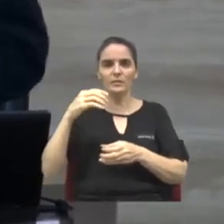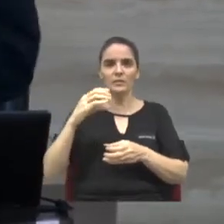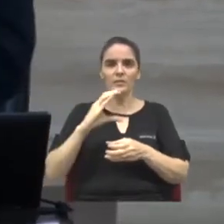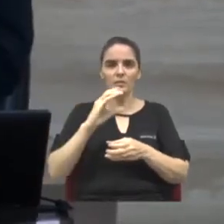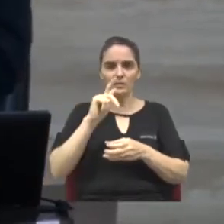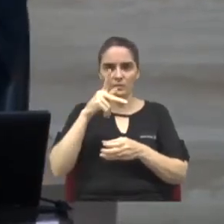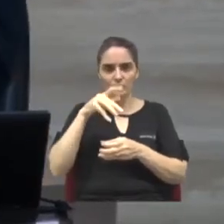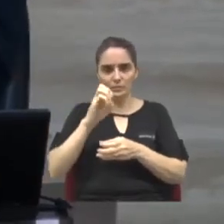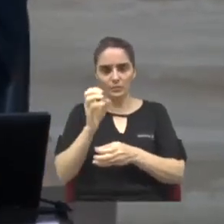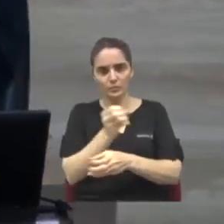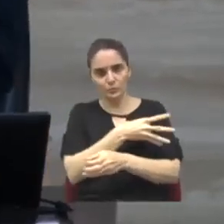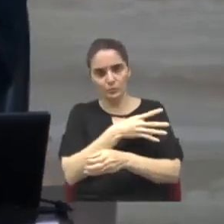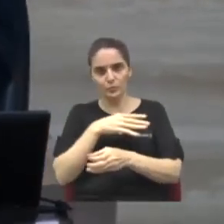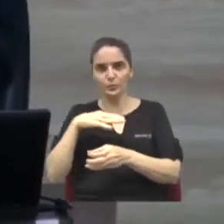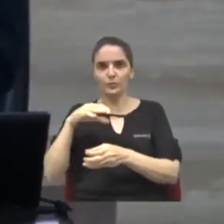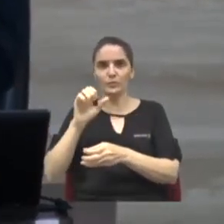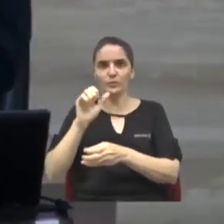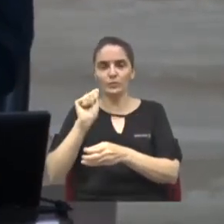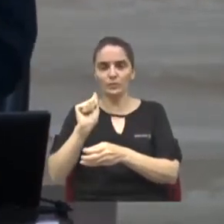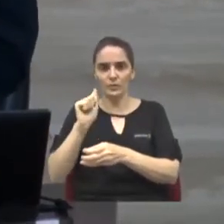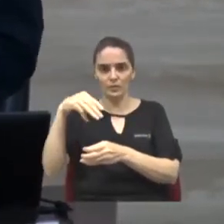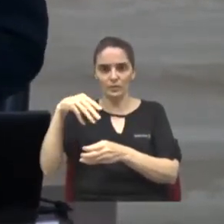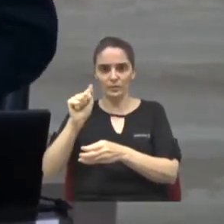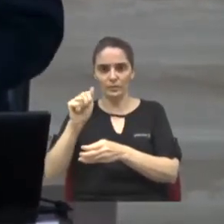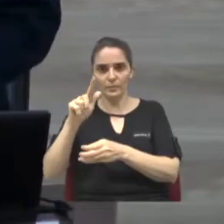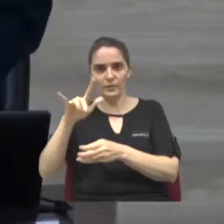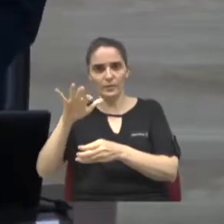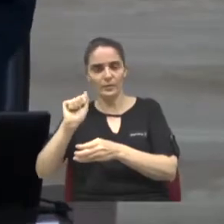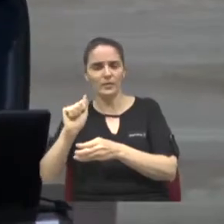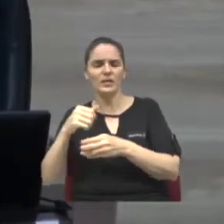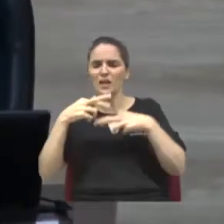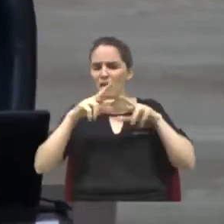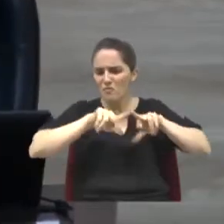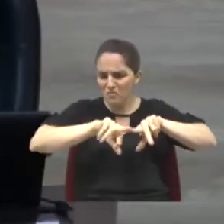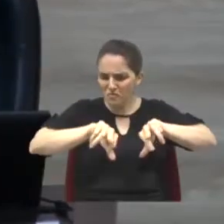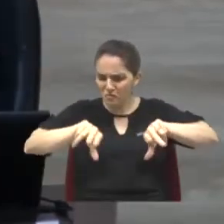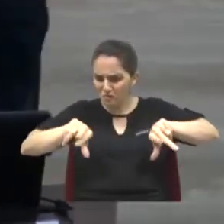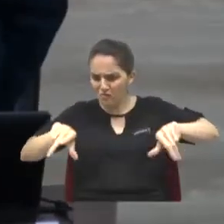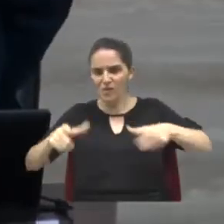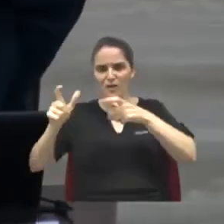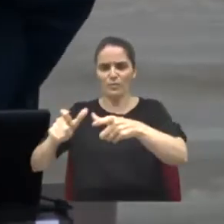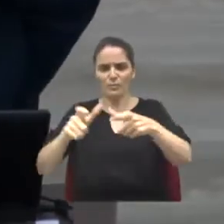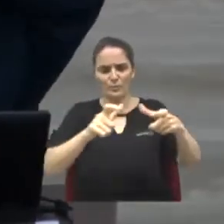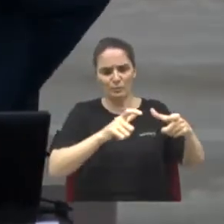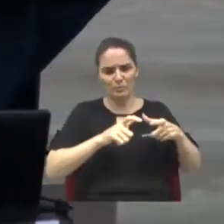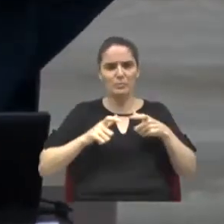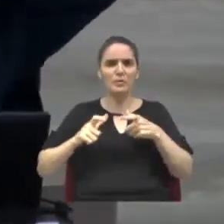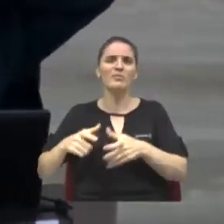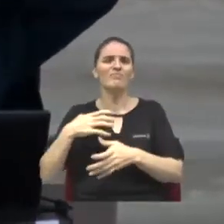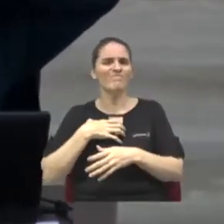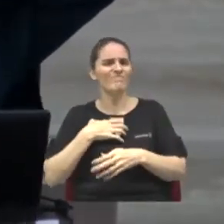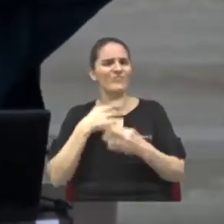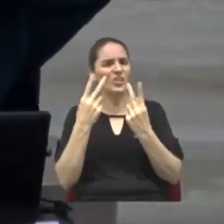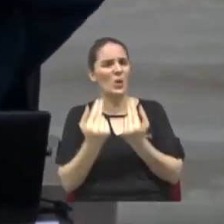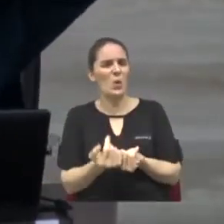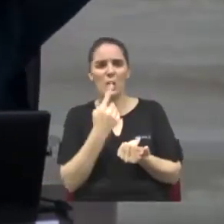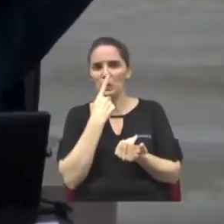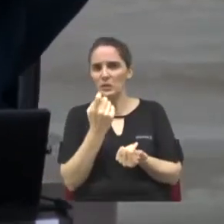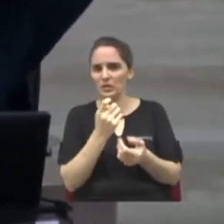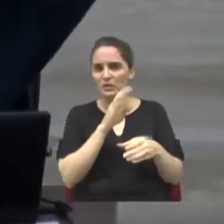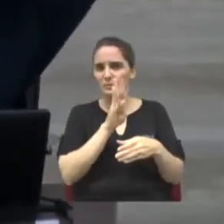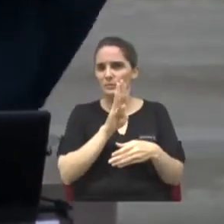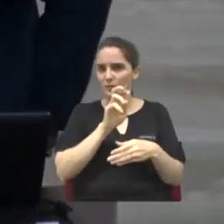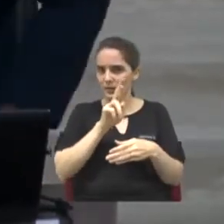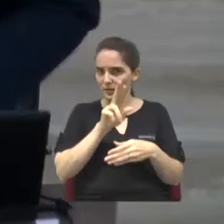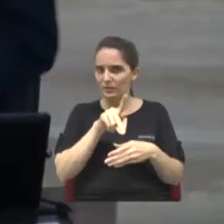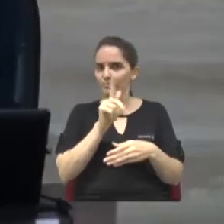Santa Adélia, Santa Malha, toda aquela região, todos aqueles bairros têm sentido esse problema. Então, essa empresa BRK